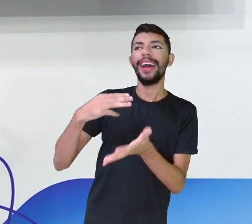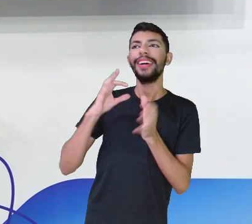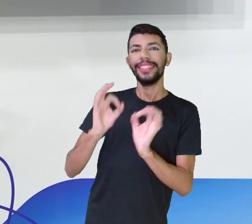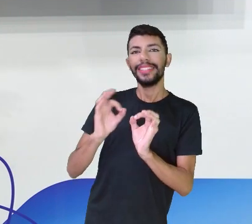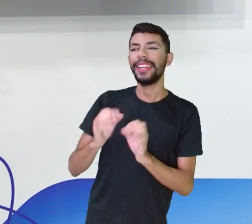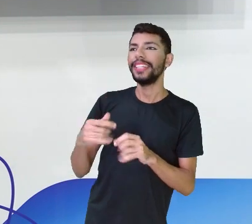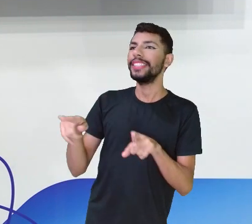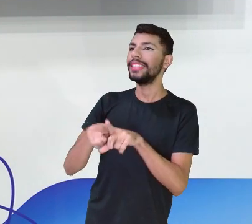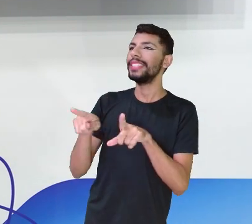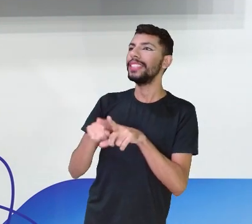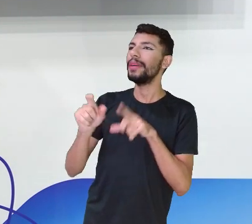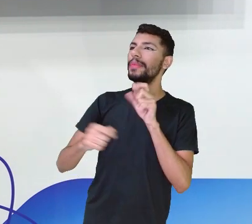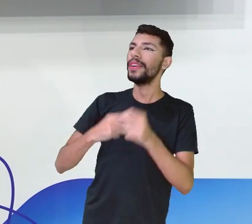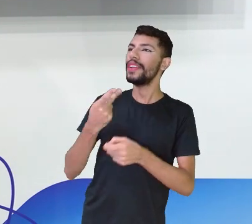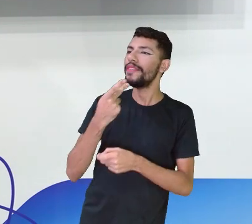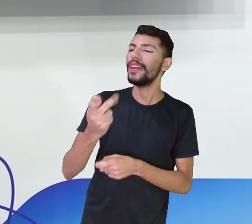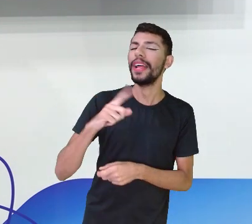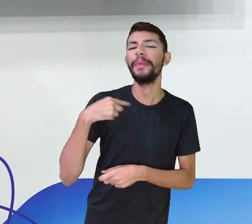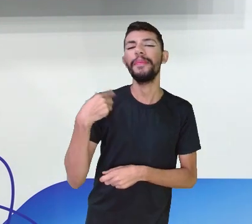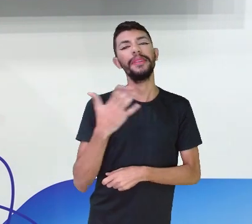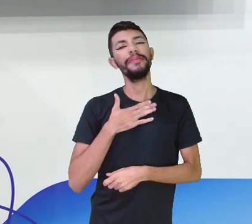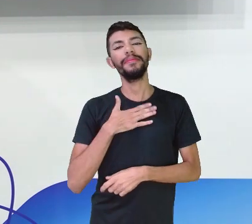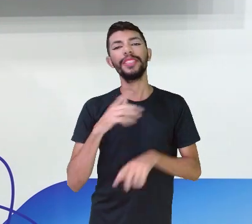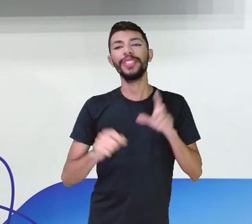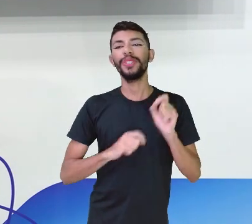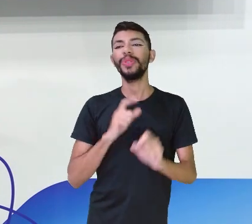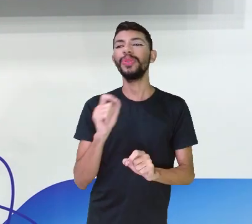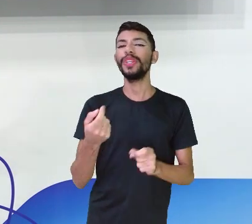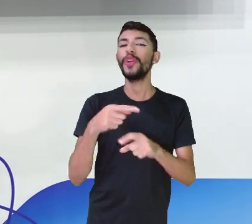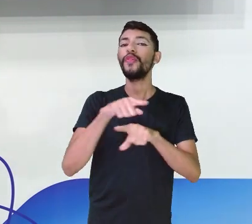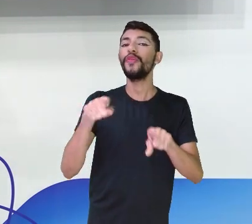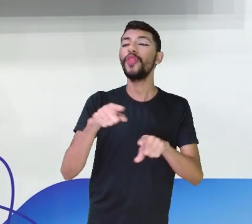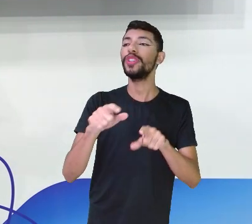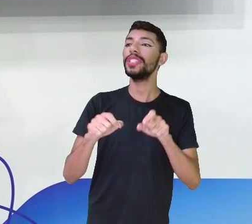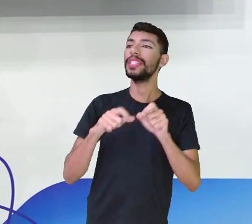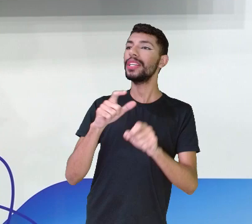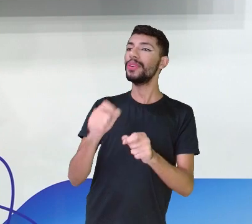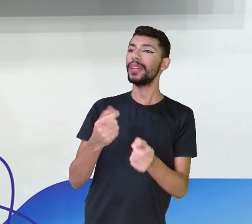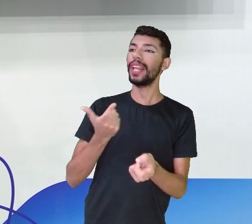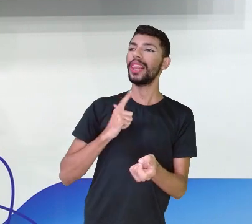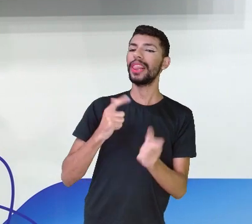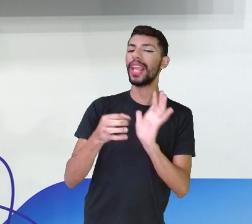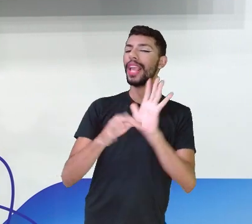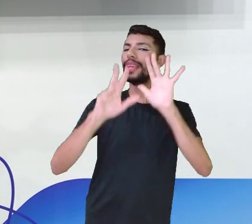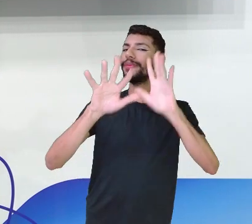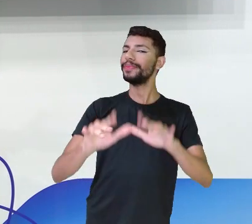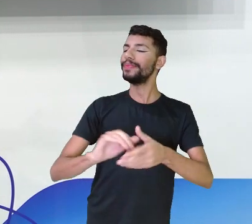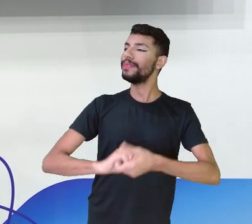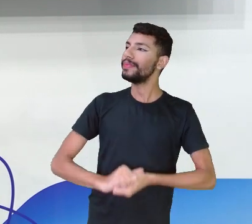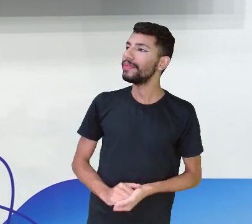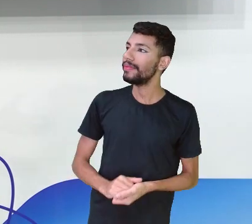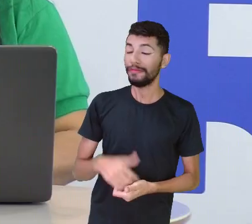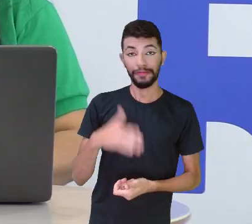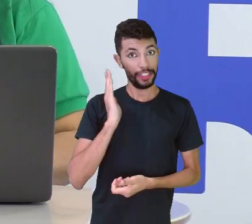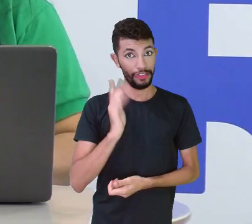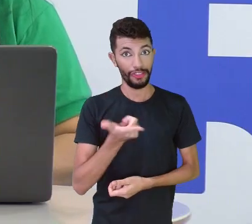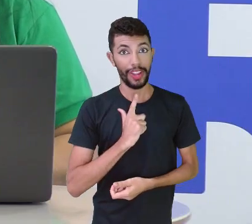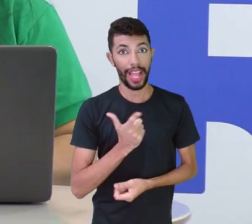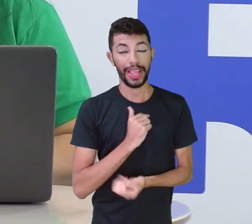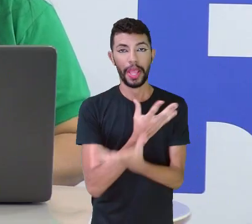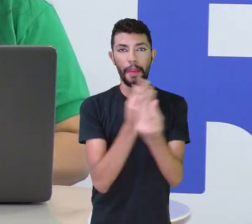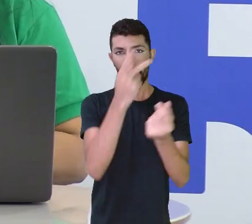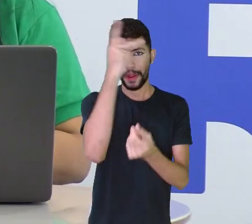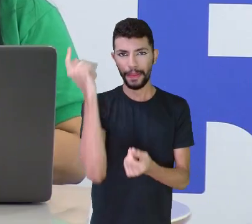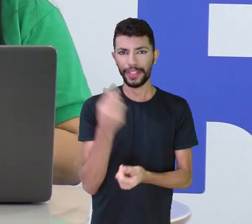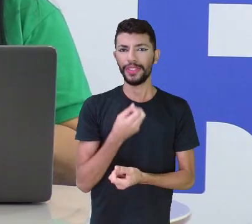e mandar, dizer para mim o que você deixou no chat. E aí, professora? Já tem muita gente dando um